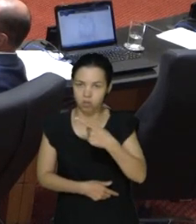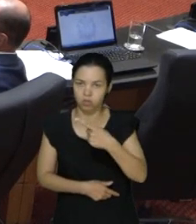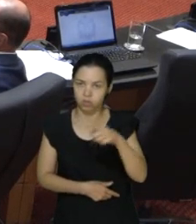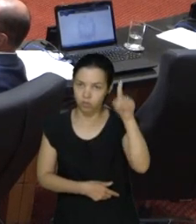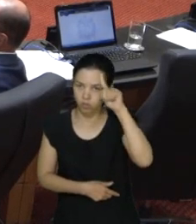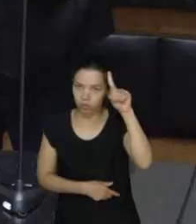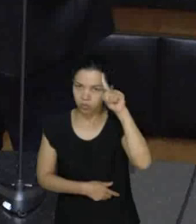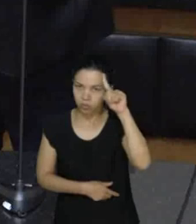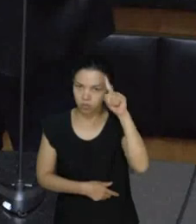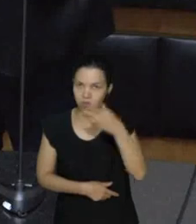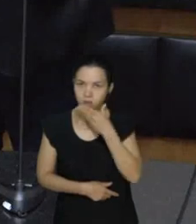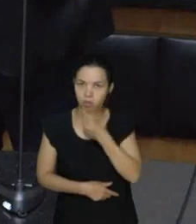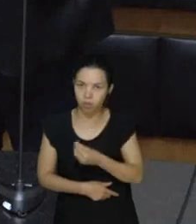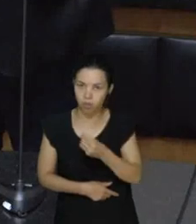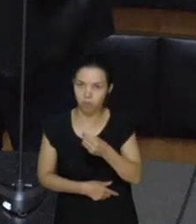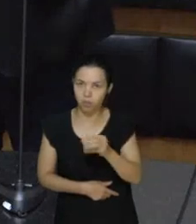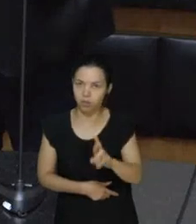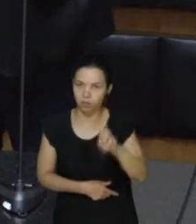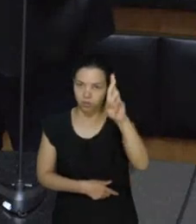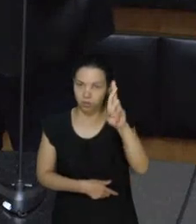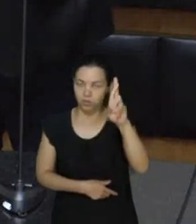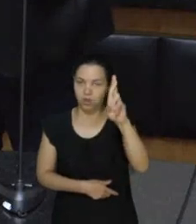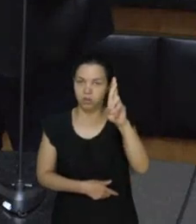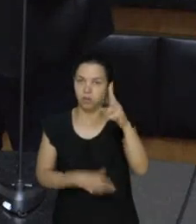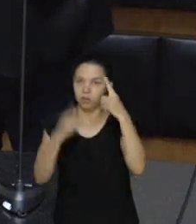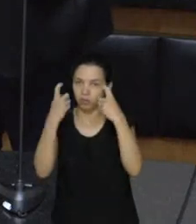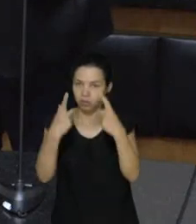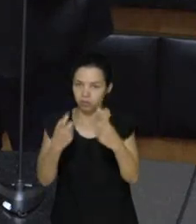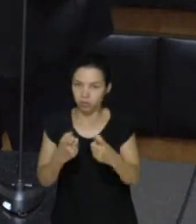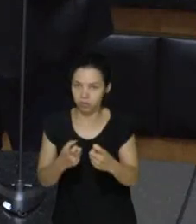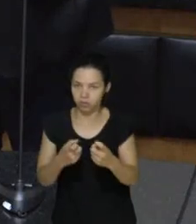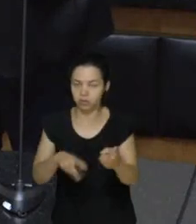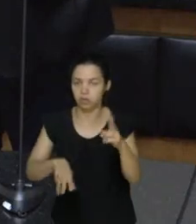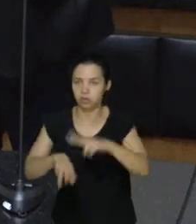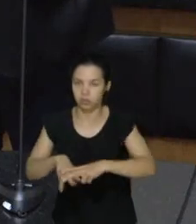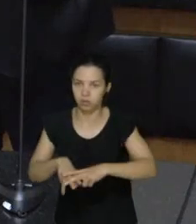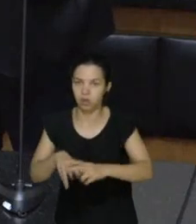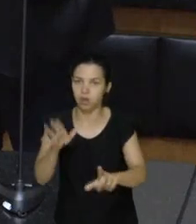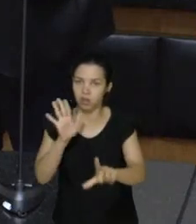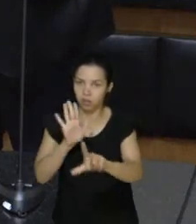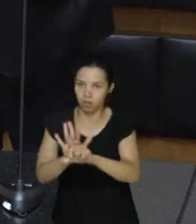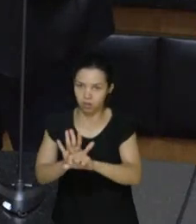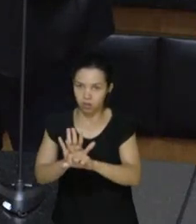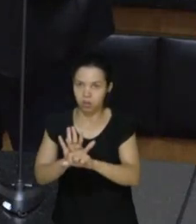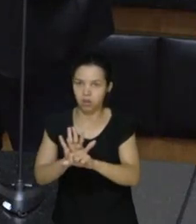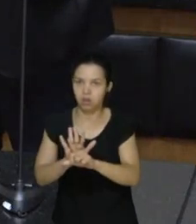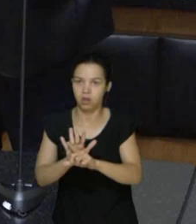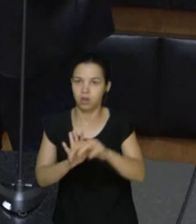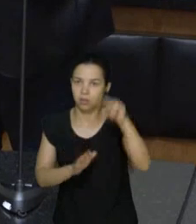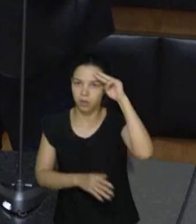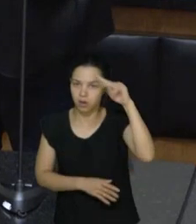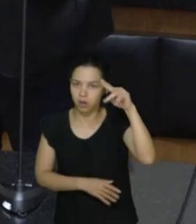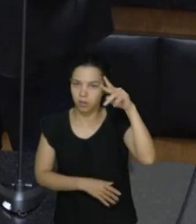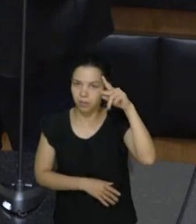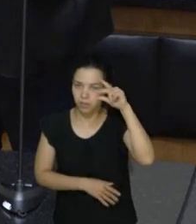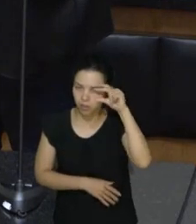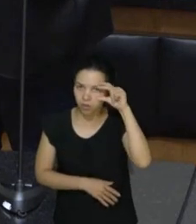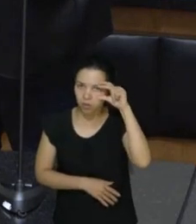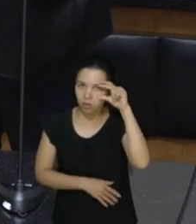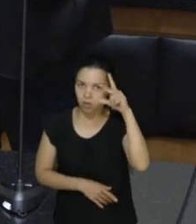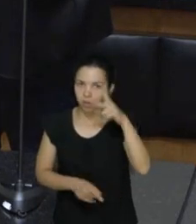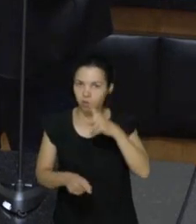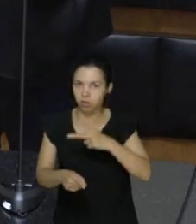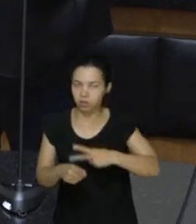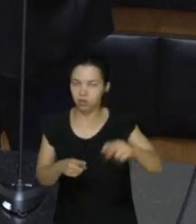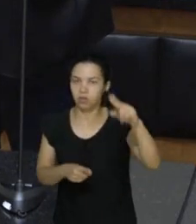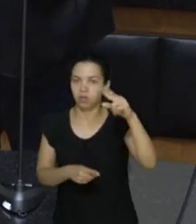homens autores de violência sejam punidos. A Lei Maria da Penha foi uma conquista para nós, porque antes da Lei Maria da Penha, a